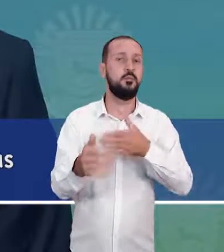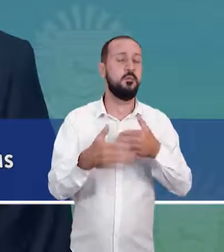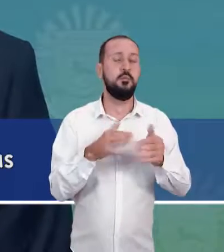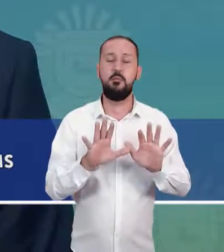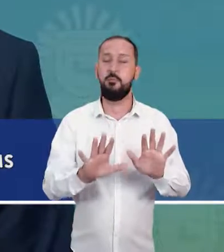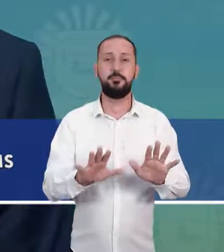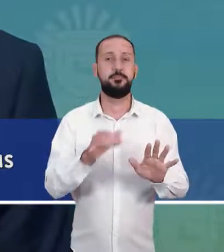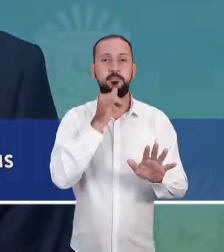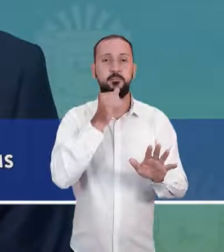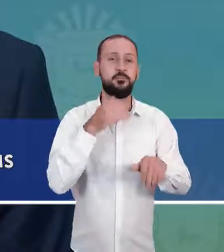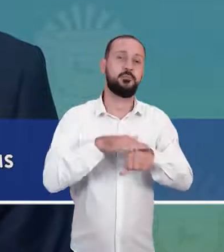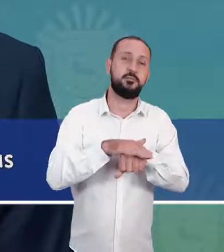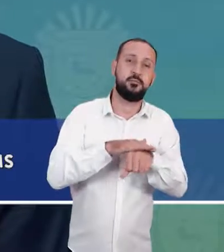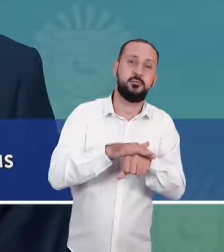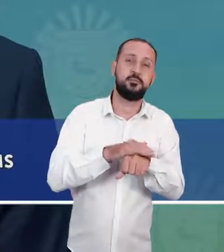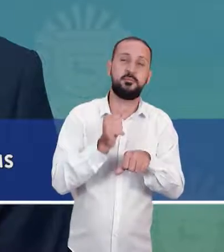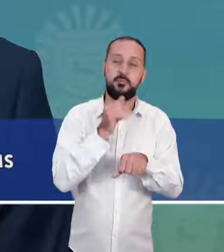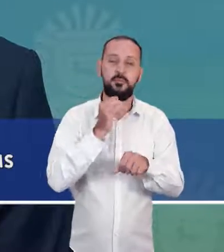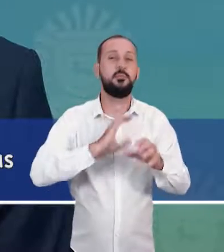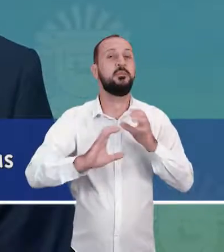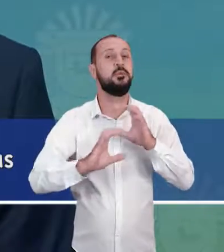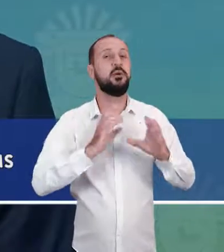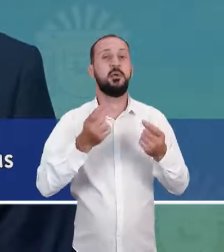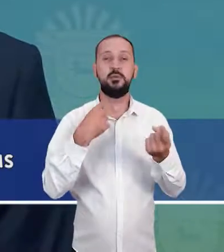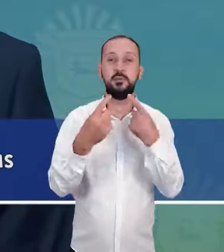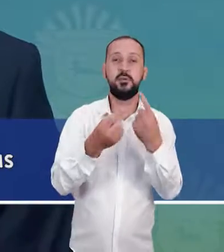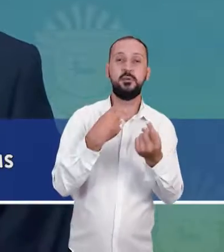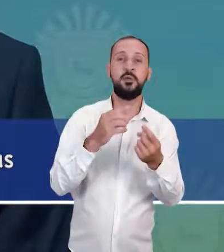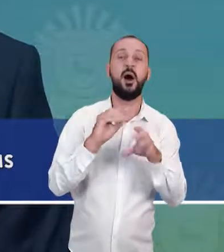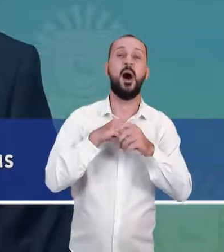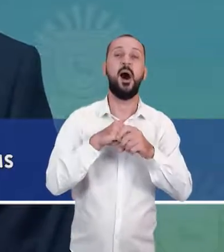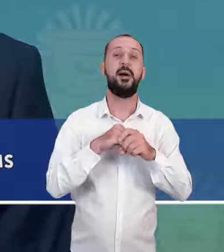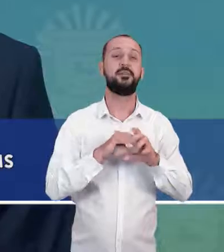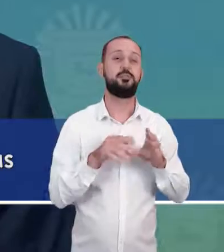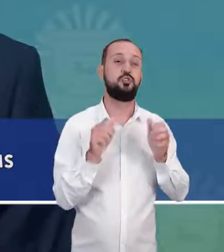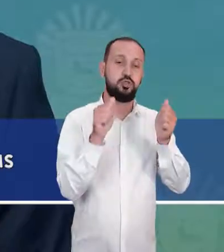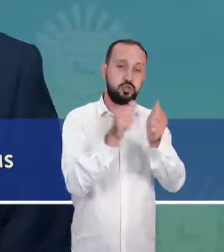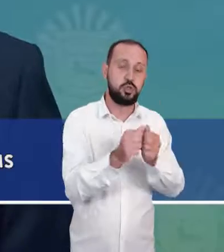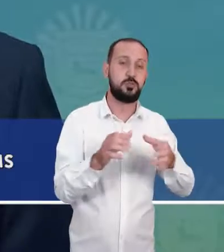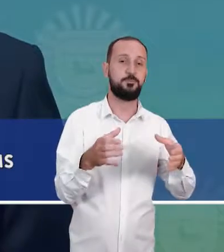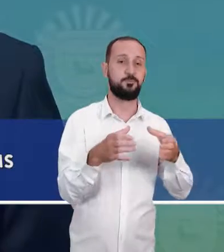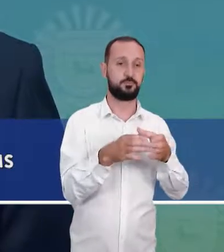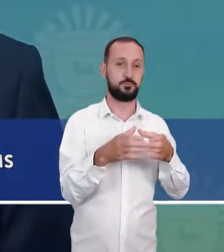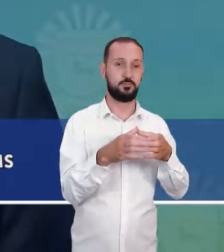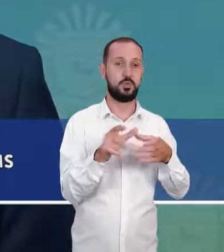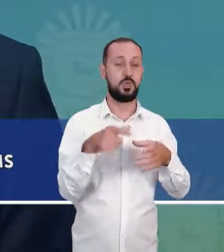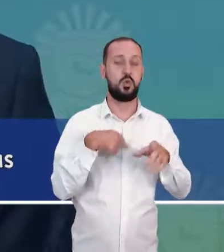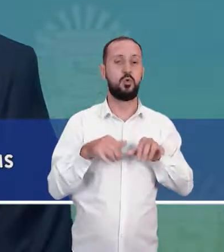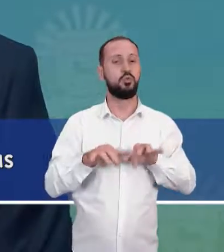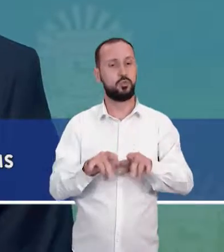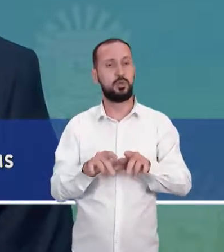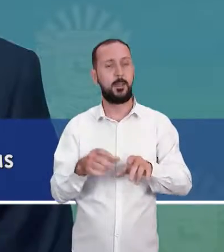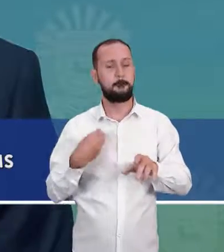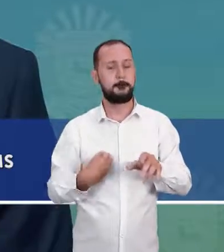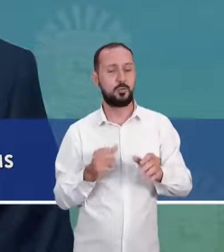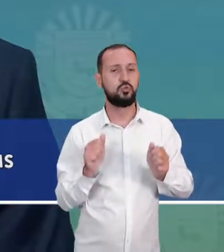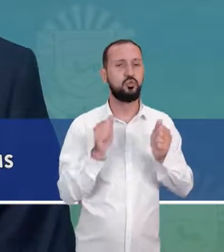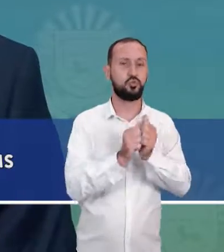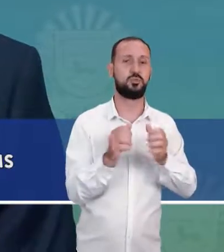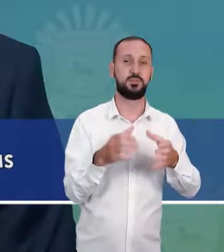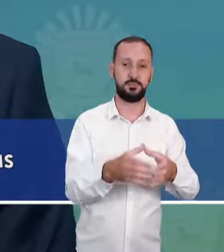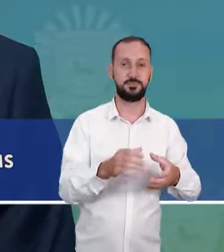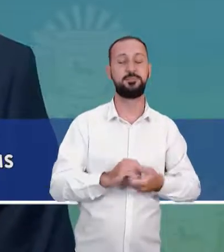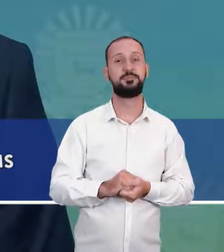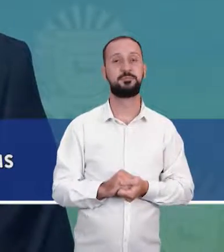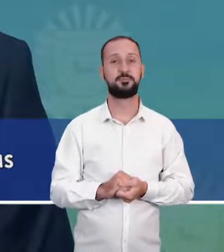de forma alguma isso não é tratado e conversado e dialogado num brainstorm junto com a equipe. E o